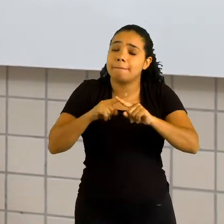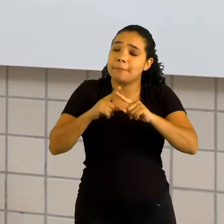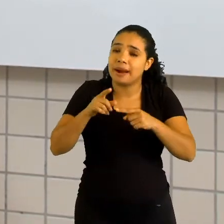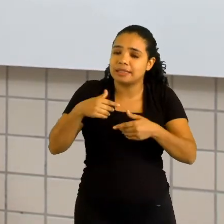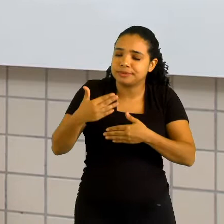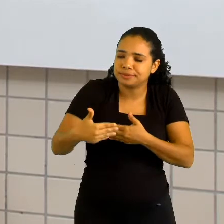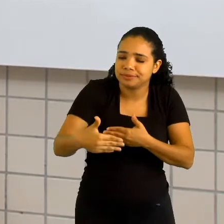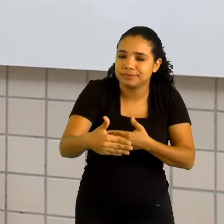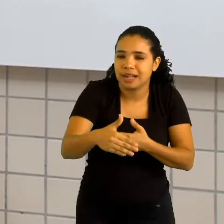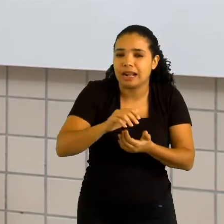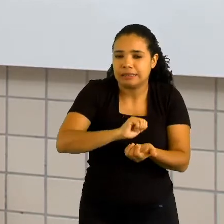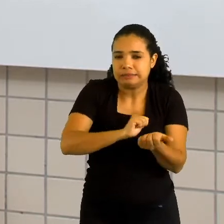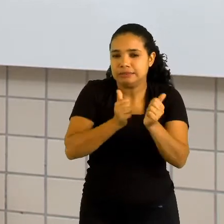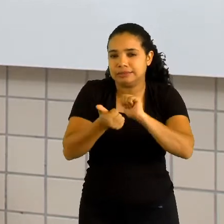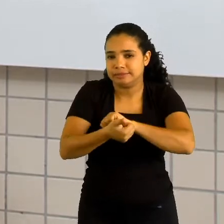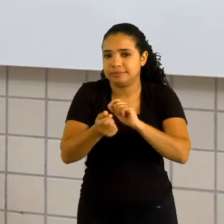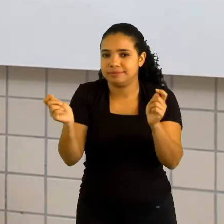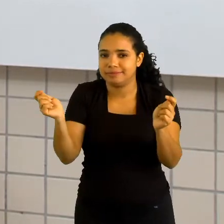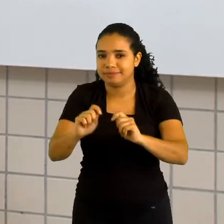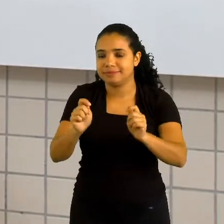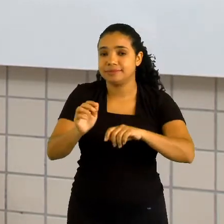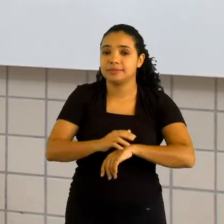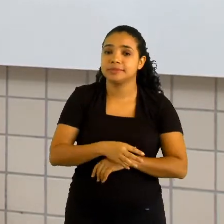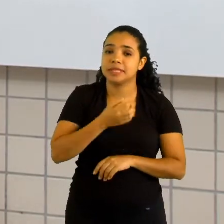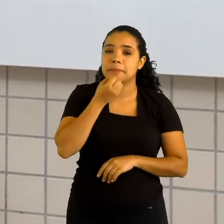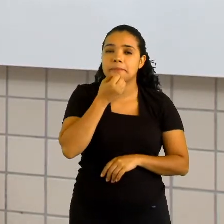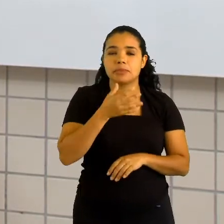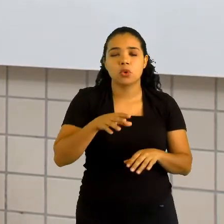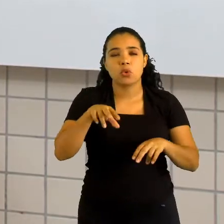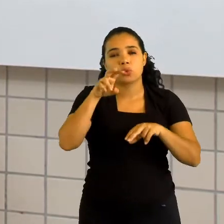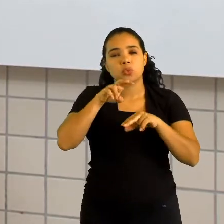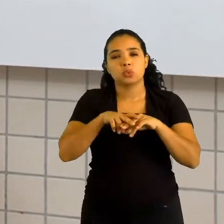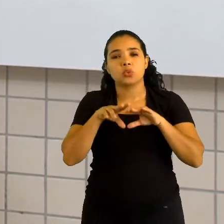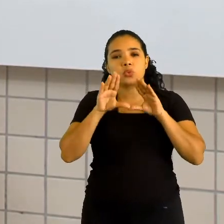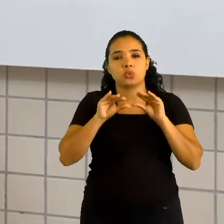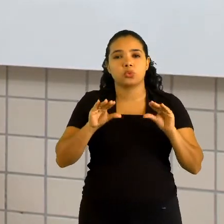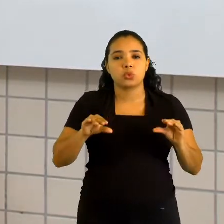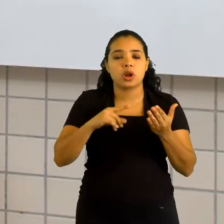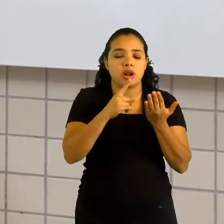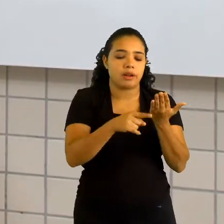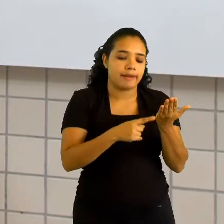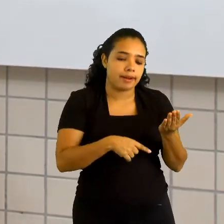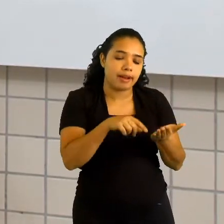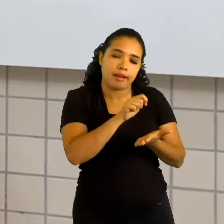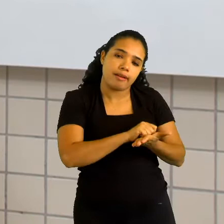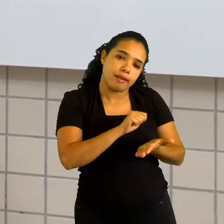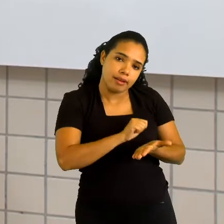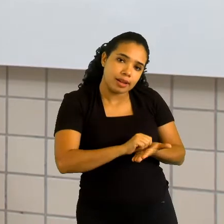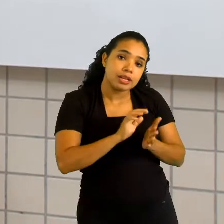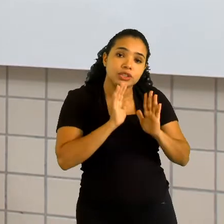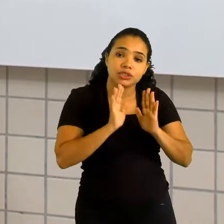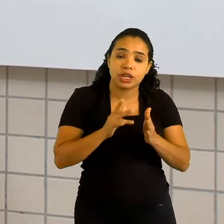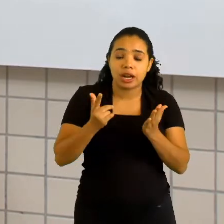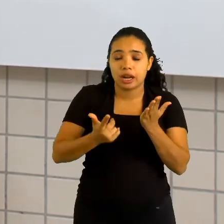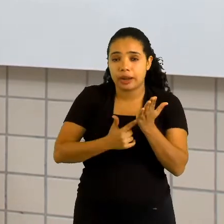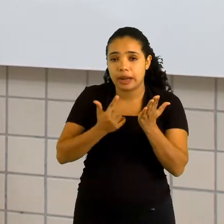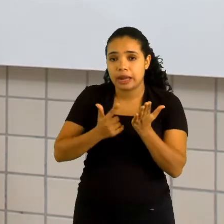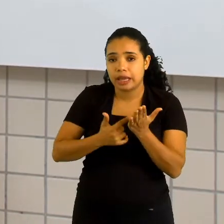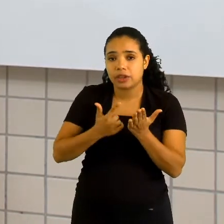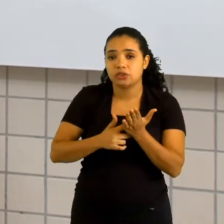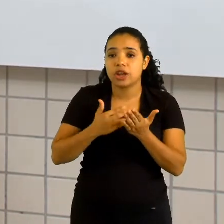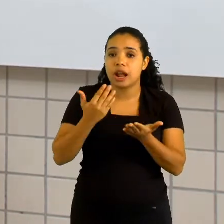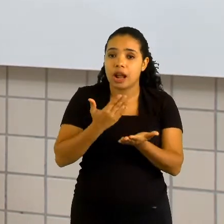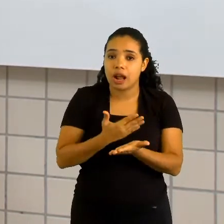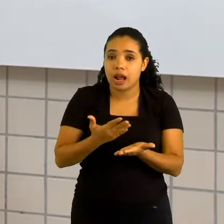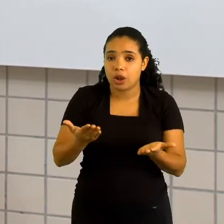adaptar. Então é muito bom que você esteja num local confortável, que você já tenha pegado o seu caderno, que você já tenha pegado o seu livro, e a gente vai